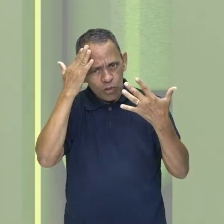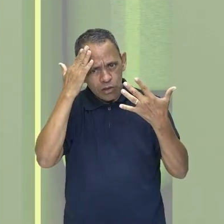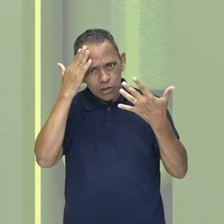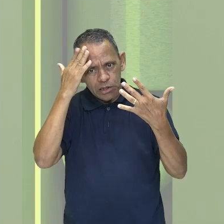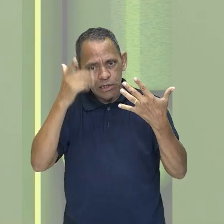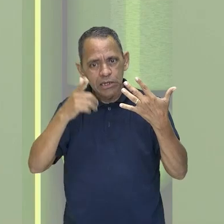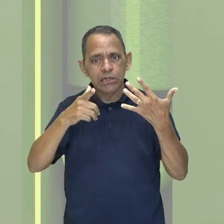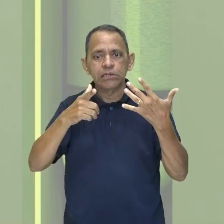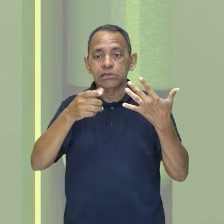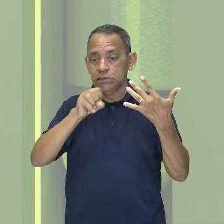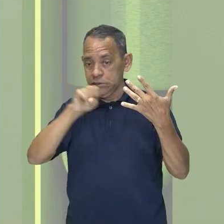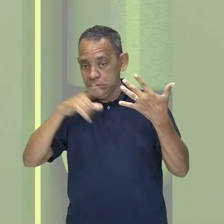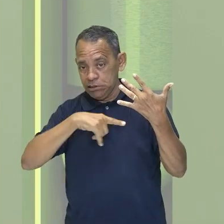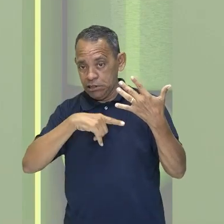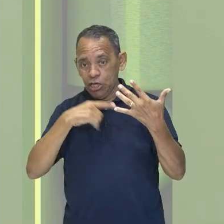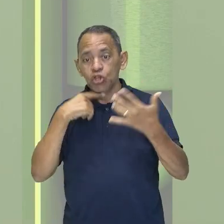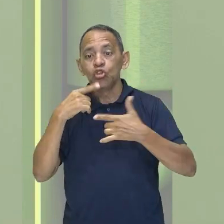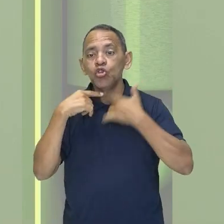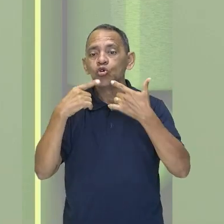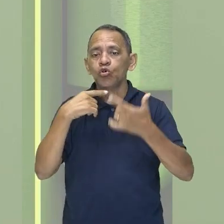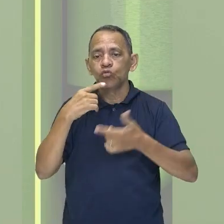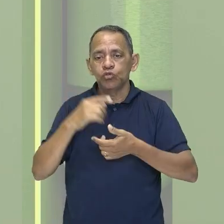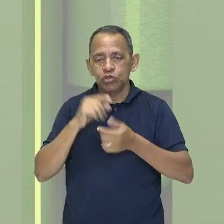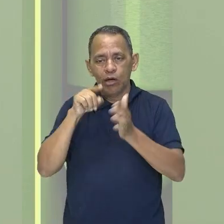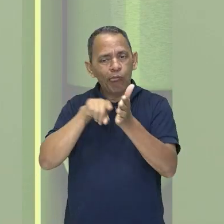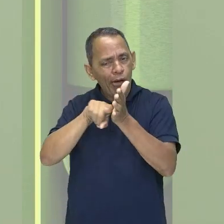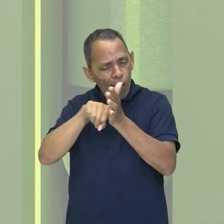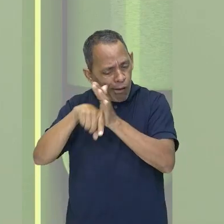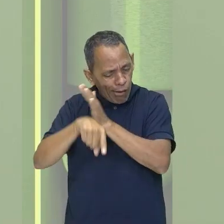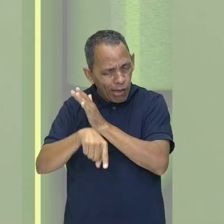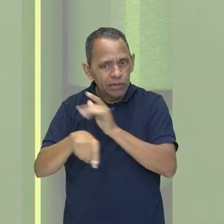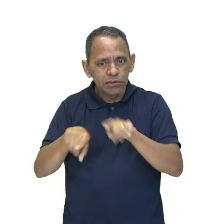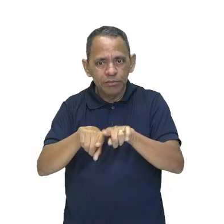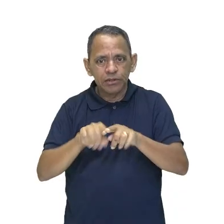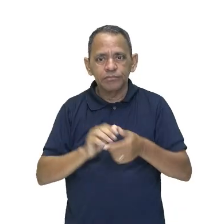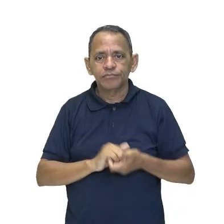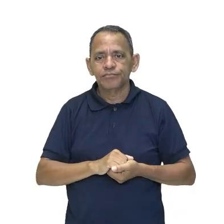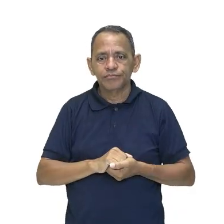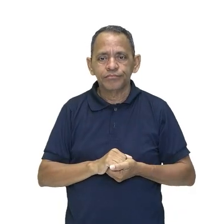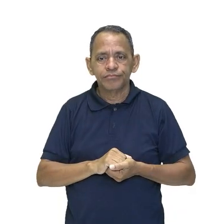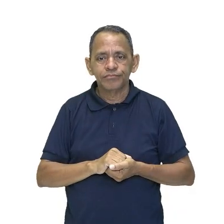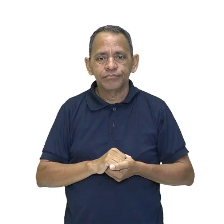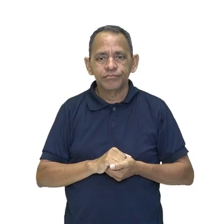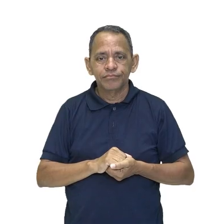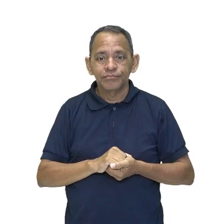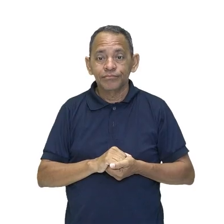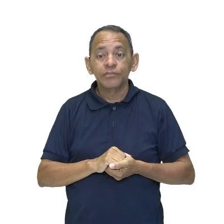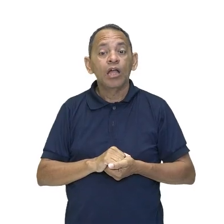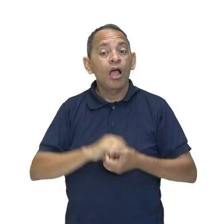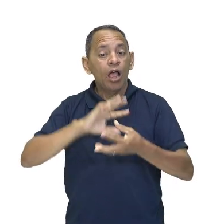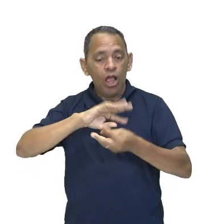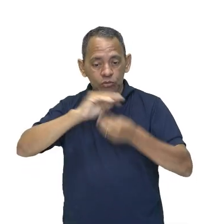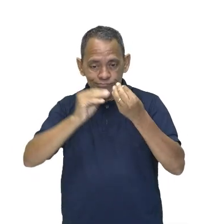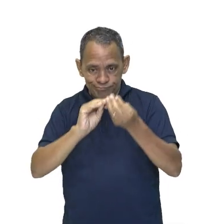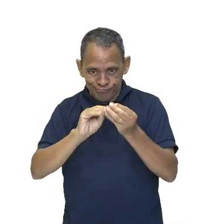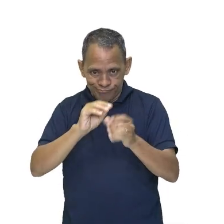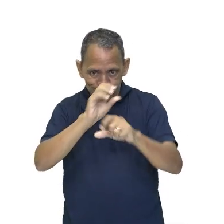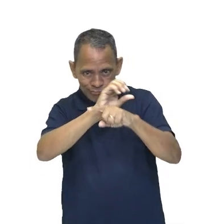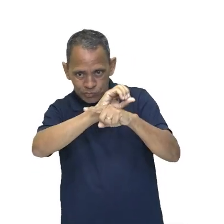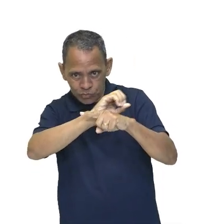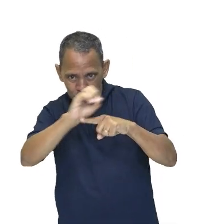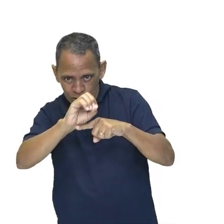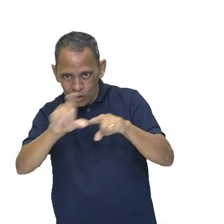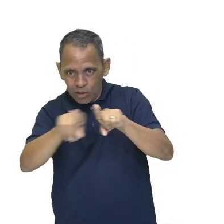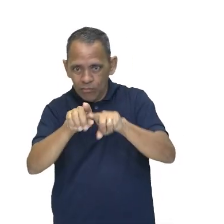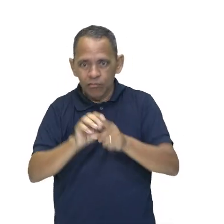dúvida, aprofundar aí no conteúdo, tá bom? Então, vamos pro vídeo. As substâncias orgânicas conhecidas